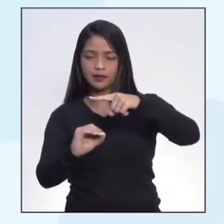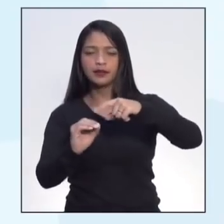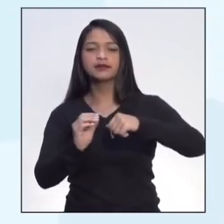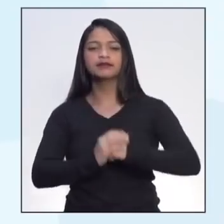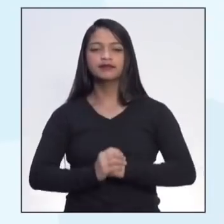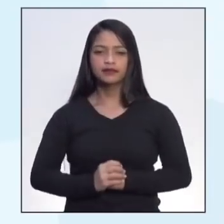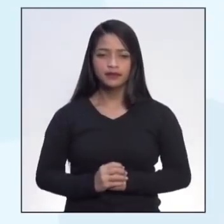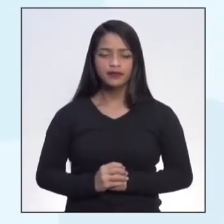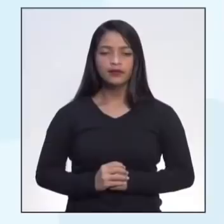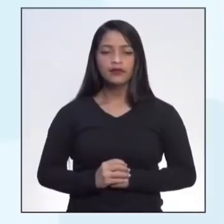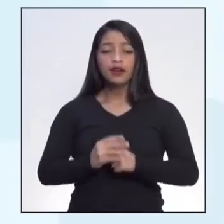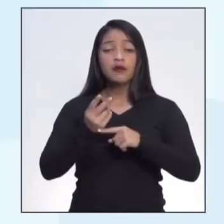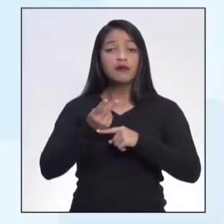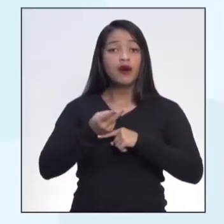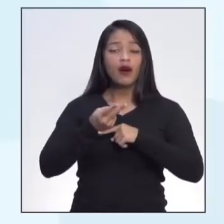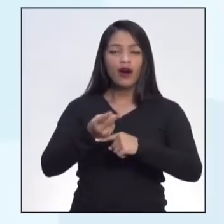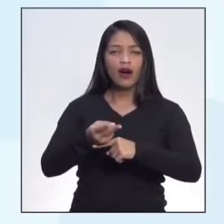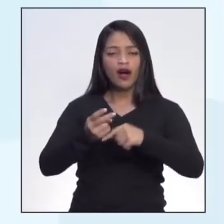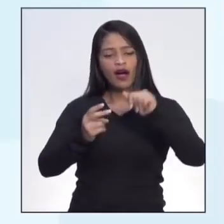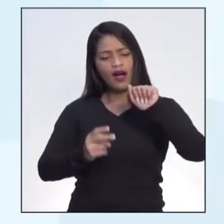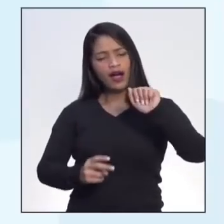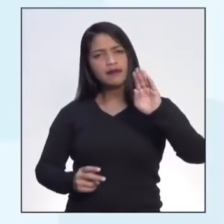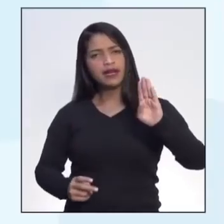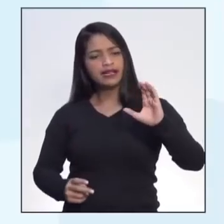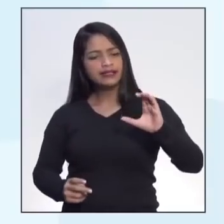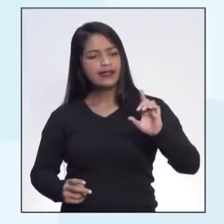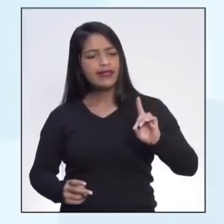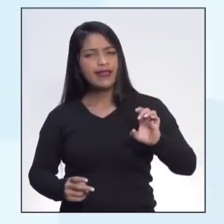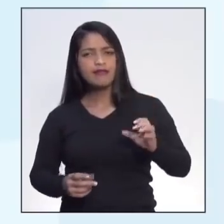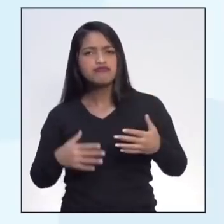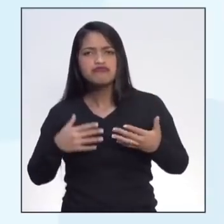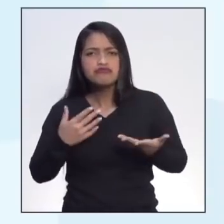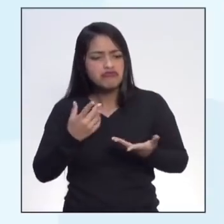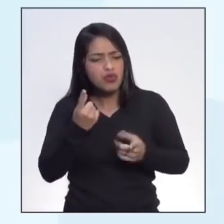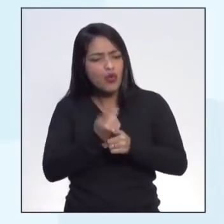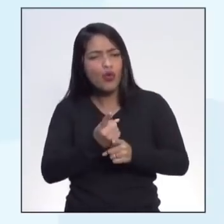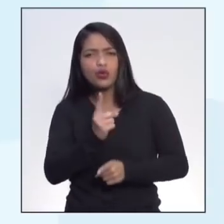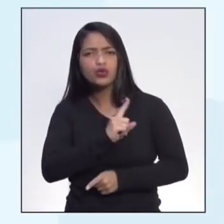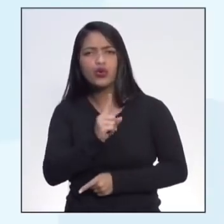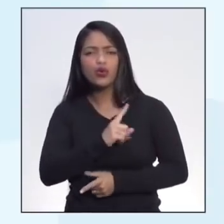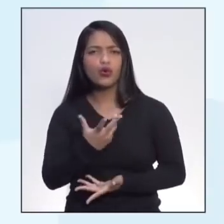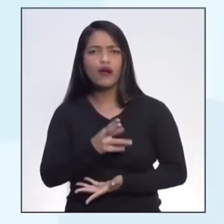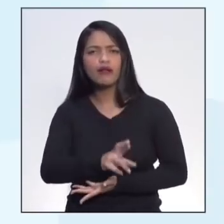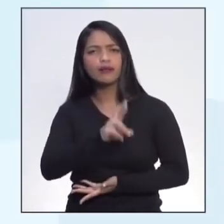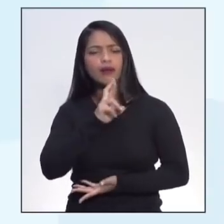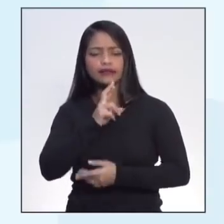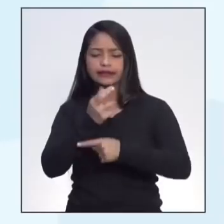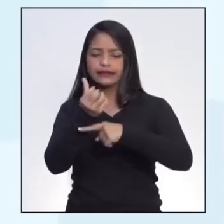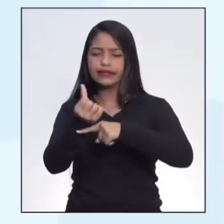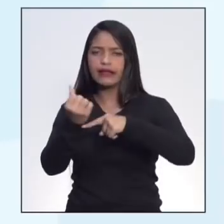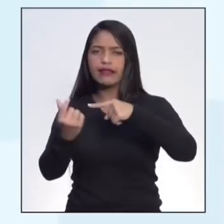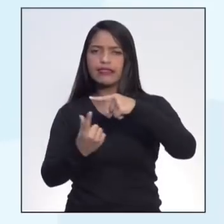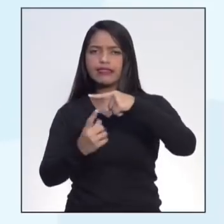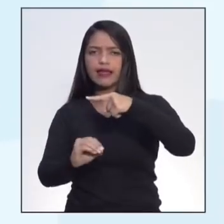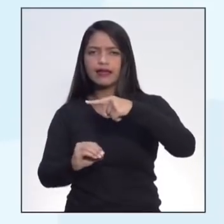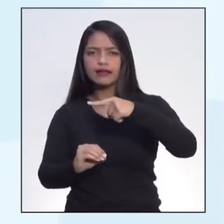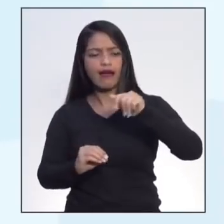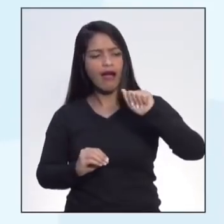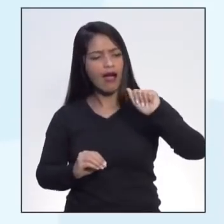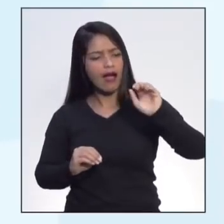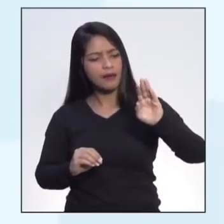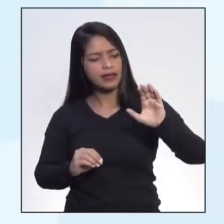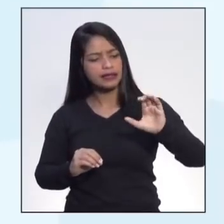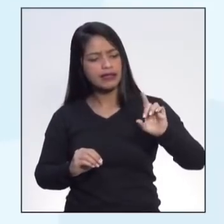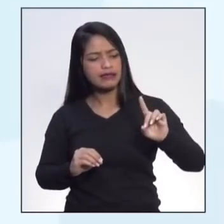buscar a alternativa correta, não viu a primeiro momento, né, esses 6/10, mas